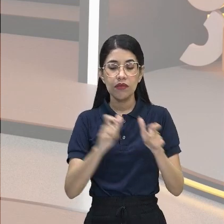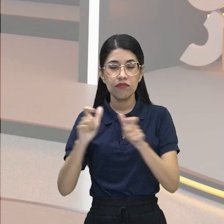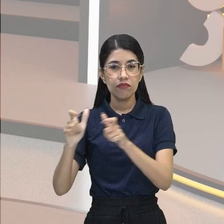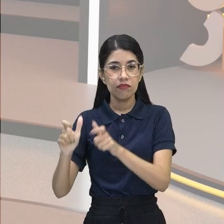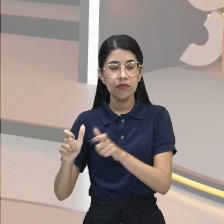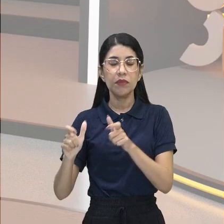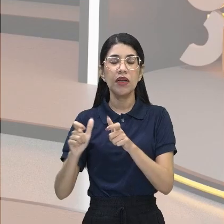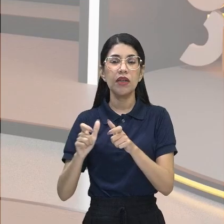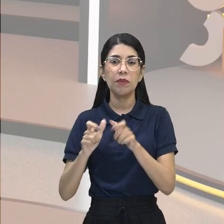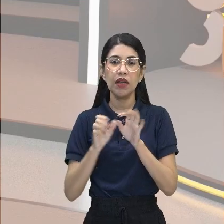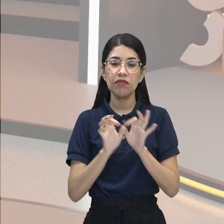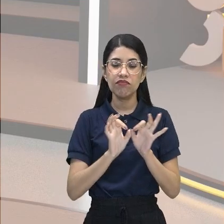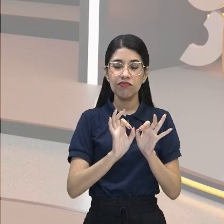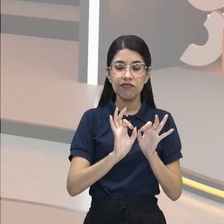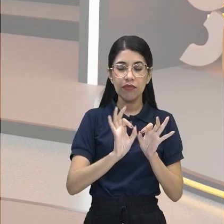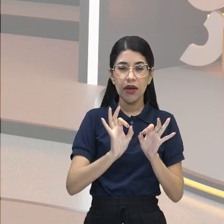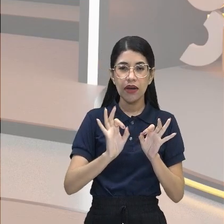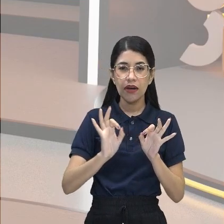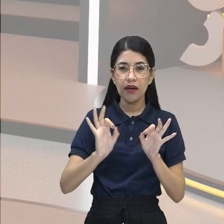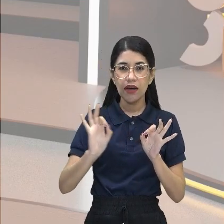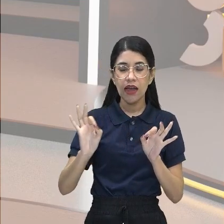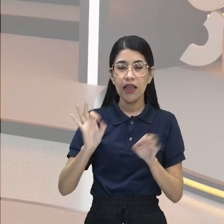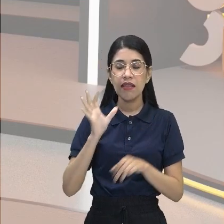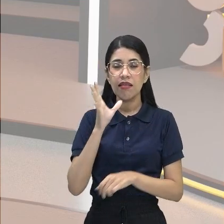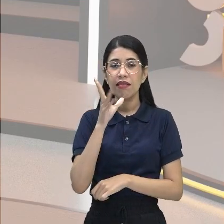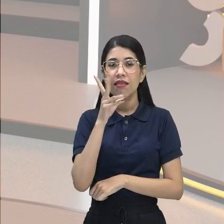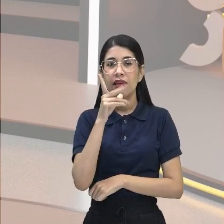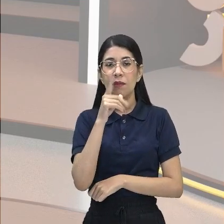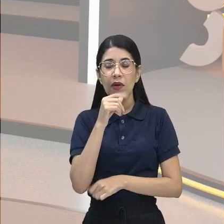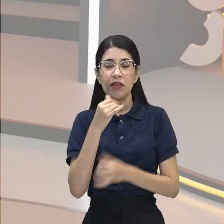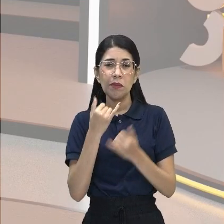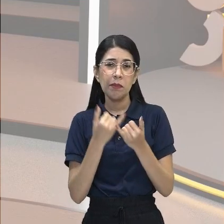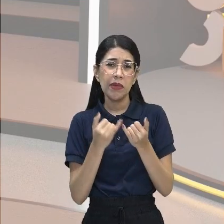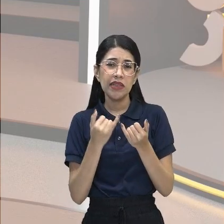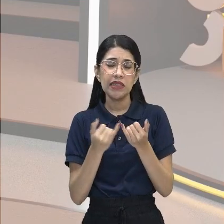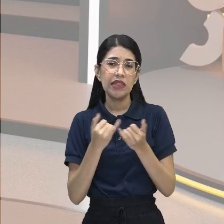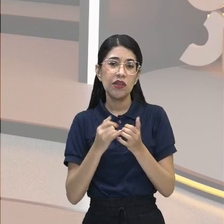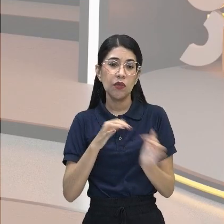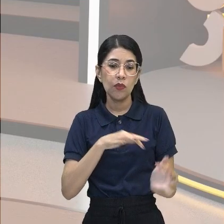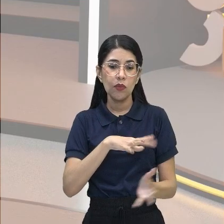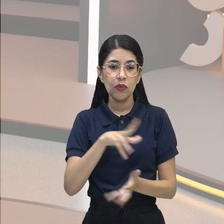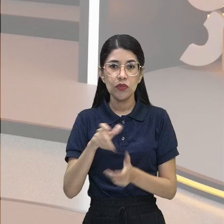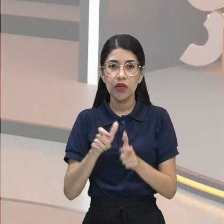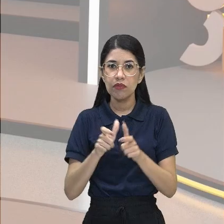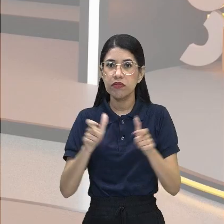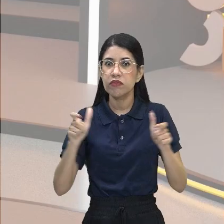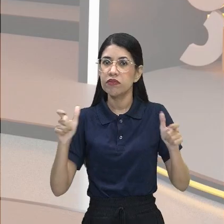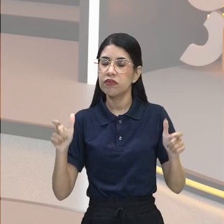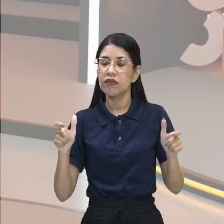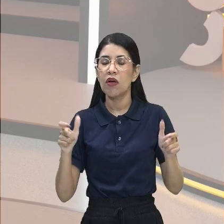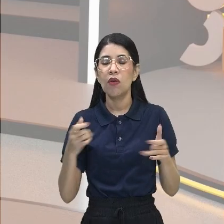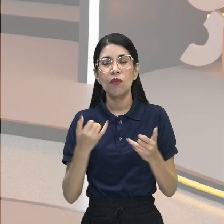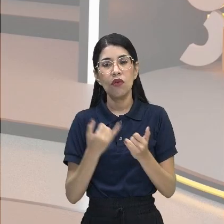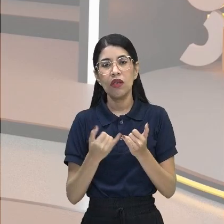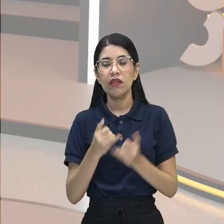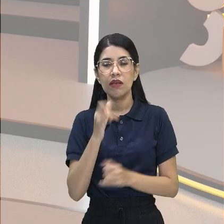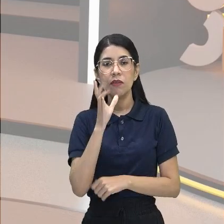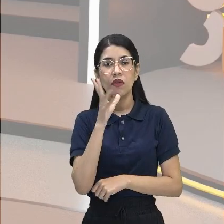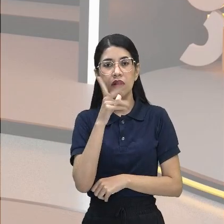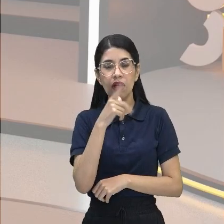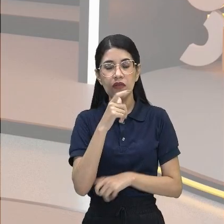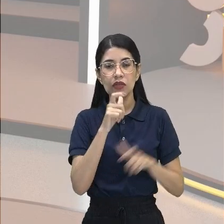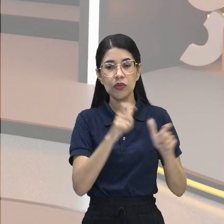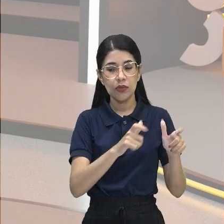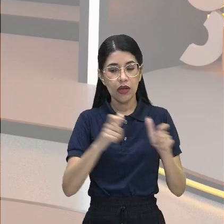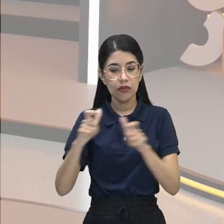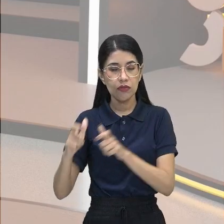se conectavam, né? Então, isso dava a sensação de que o mundo era muito grande, porque a gente levava muito tempo para percorrer a distância entre uma